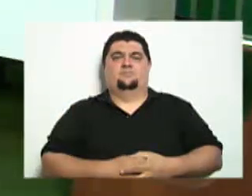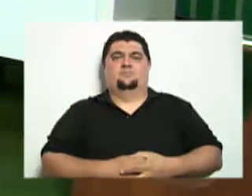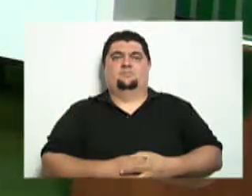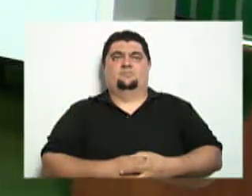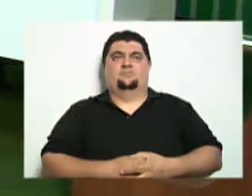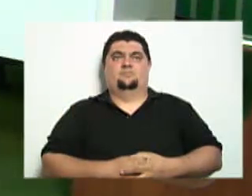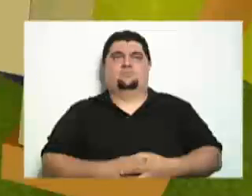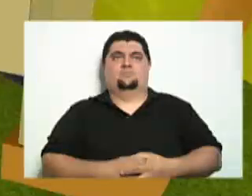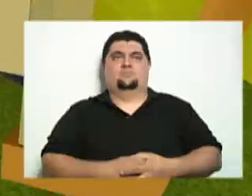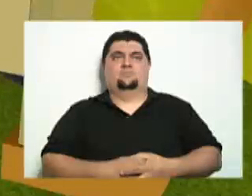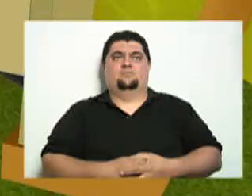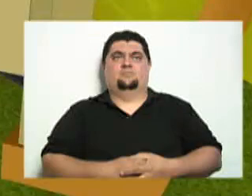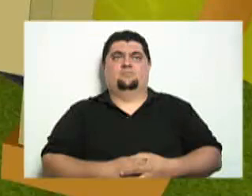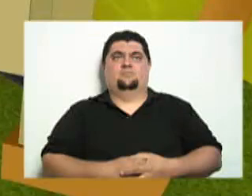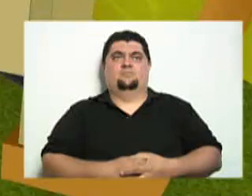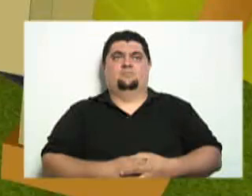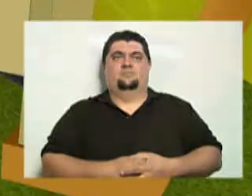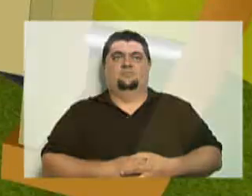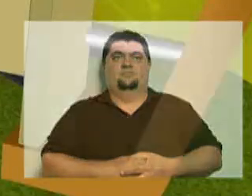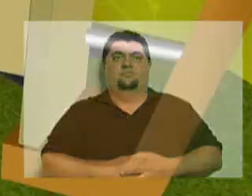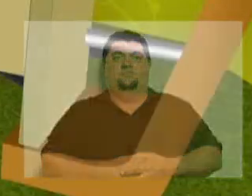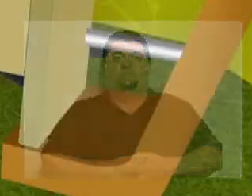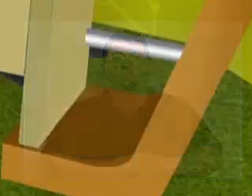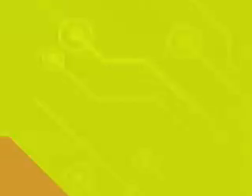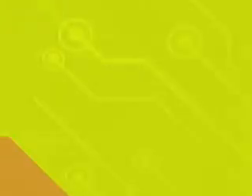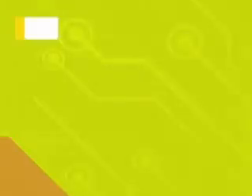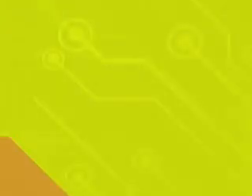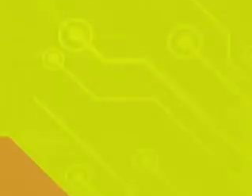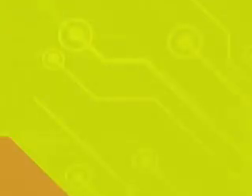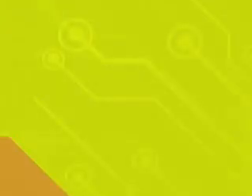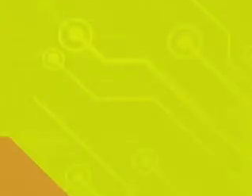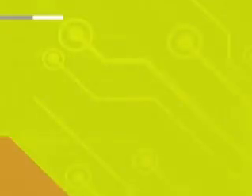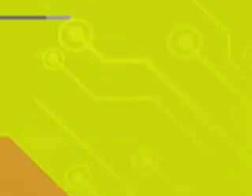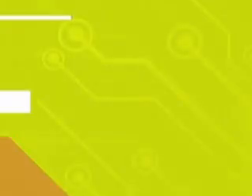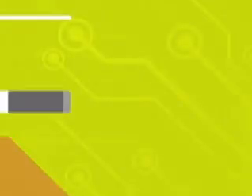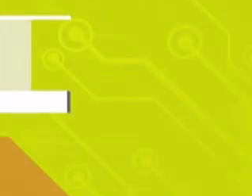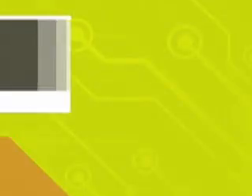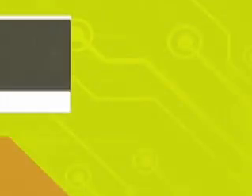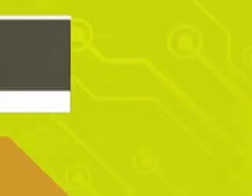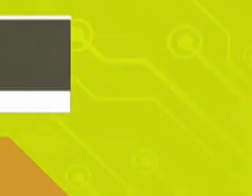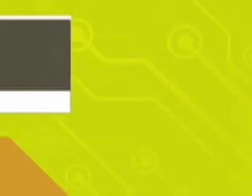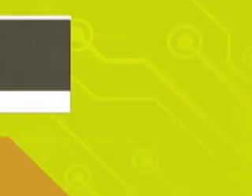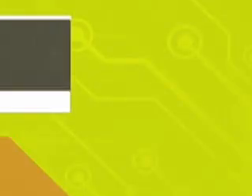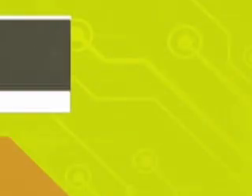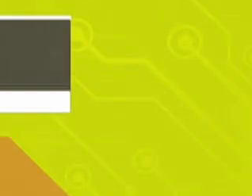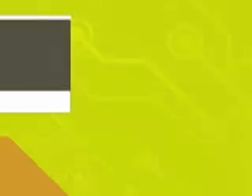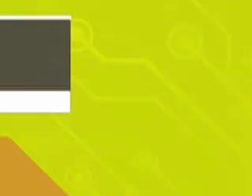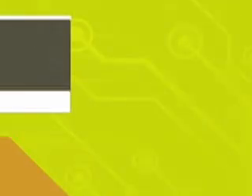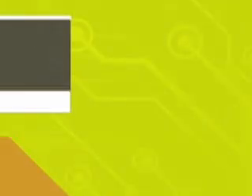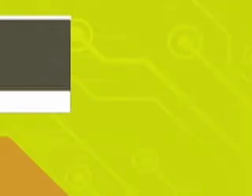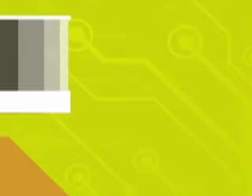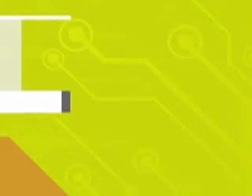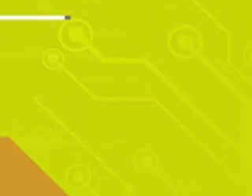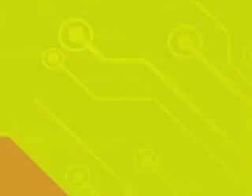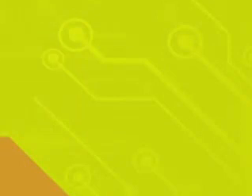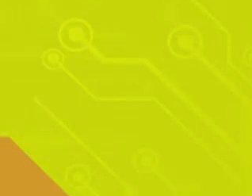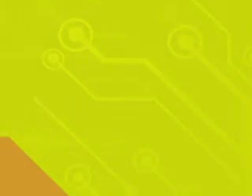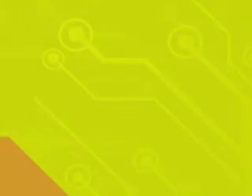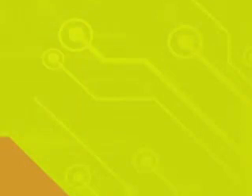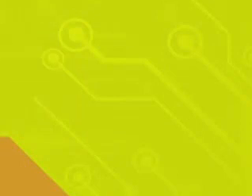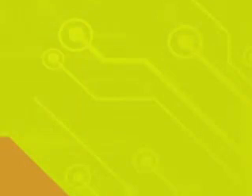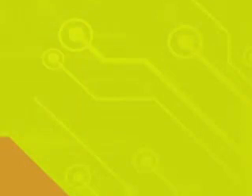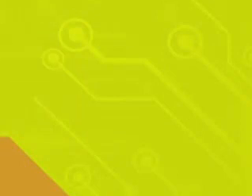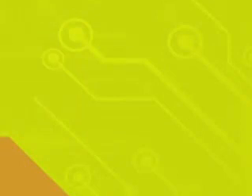E aí, Rai? A aula de hoje tirou suas dúvidas? Sim, Tec. Economia realmente não tem a ver só com